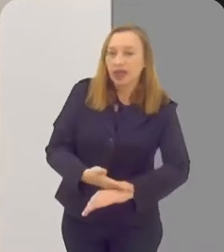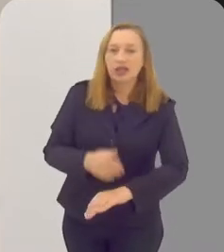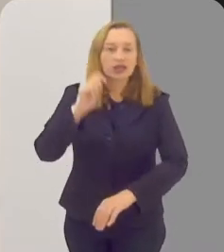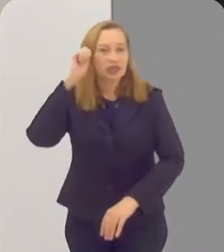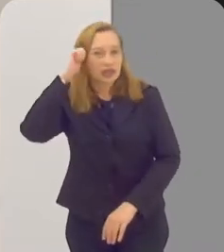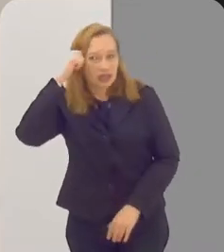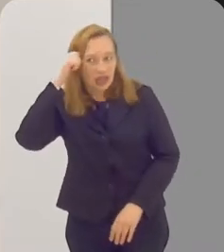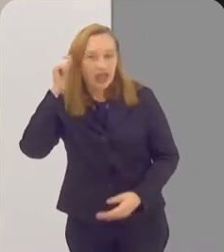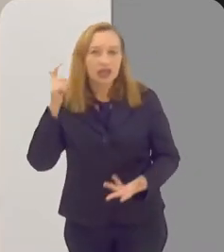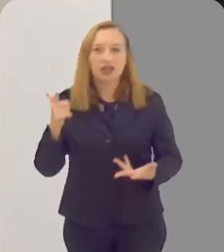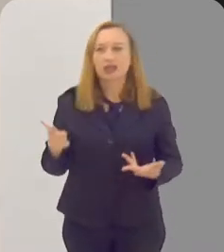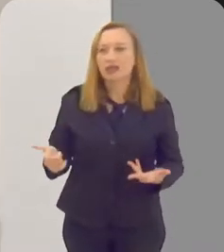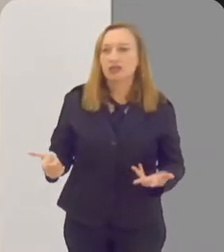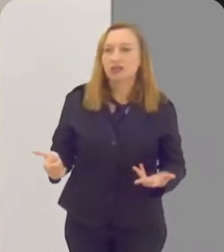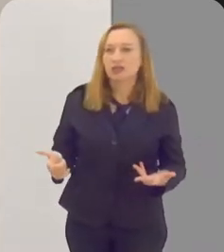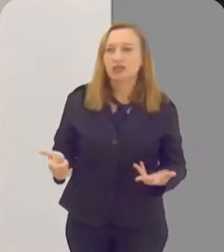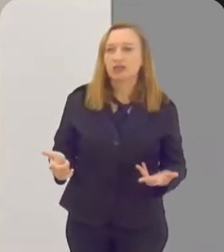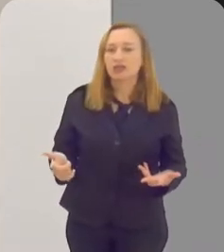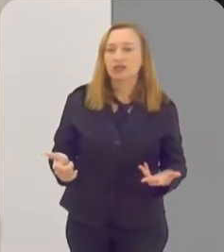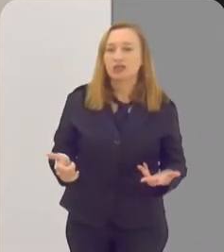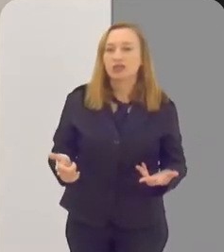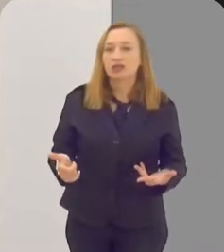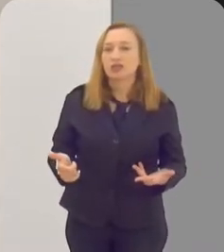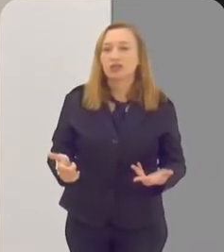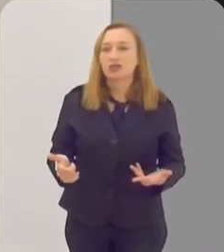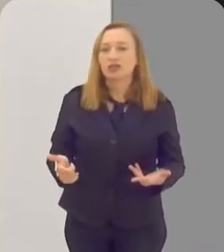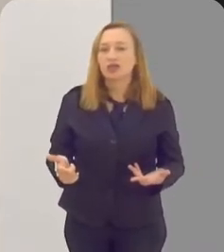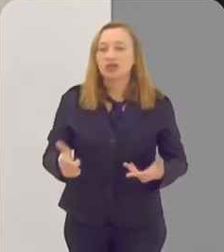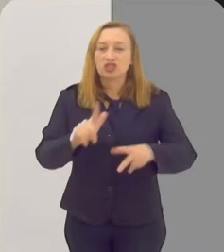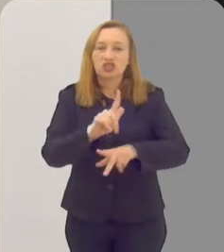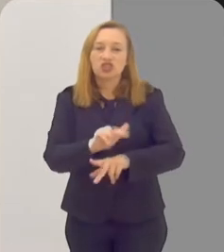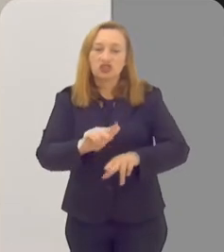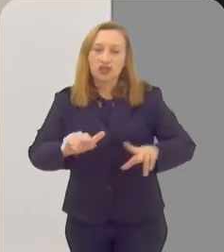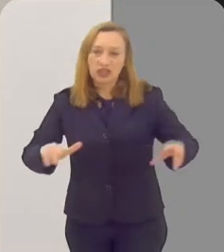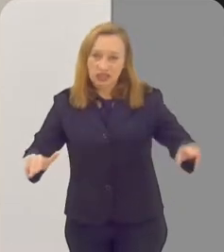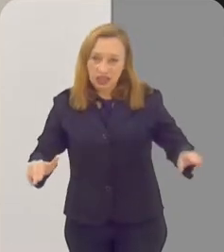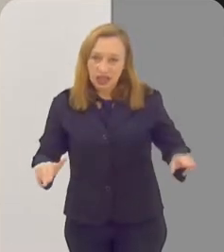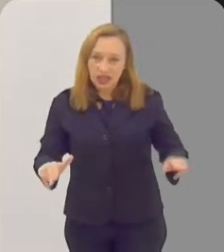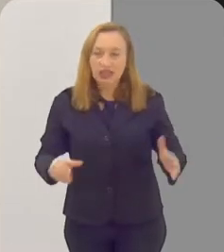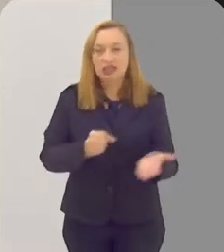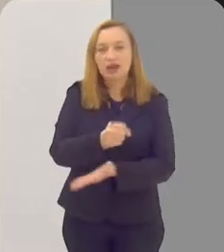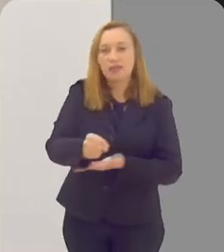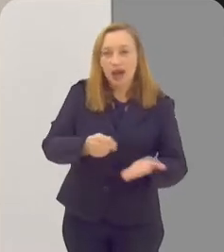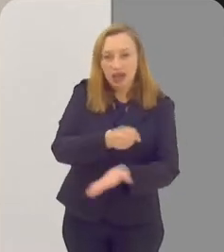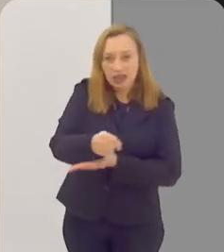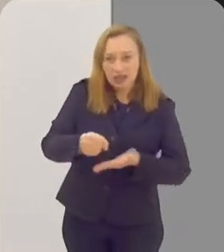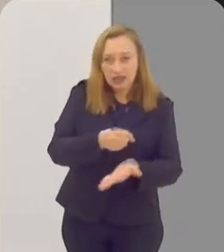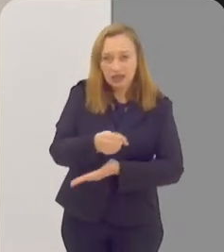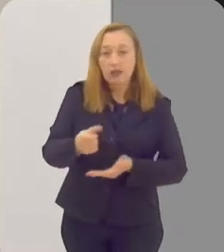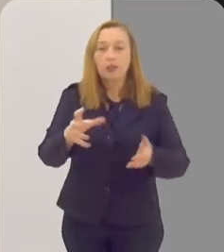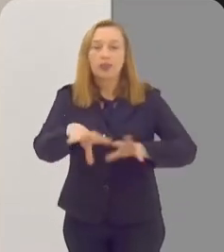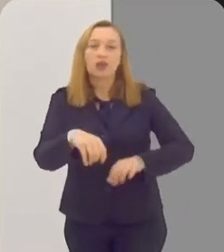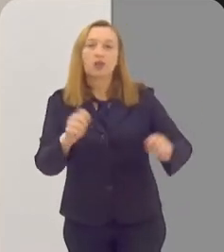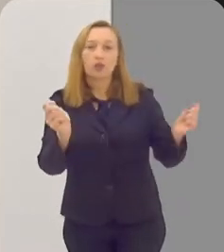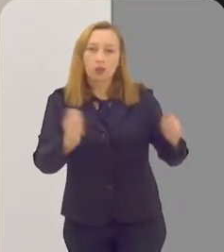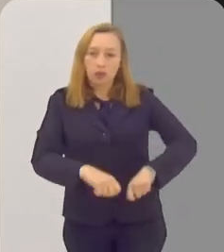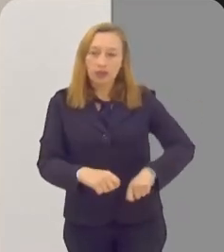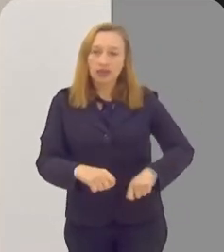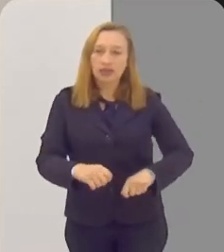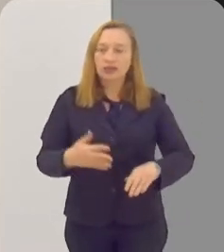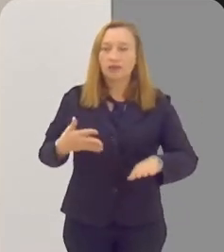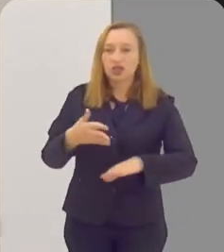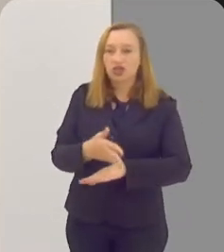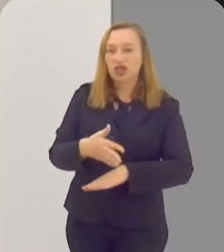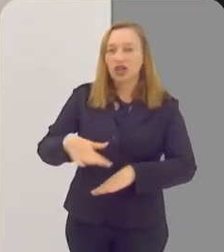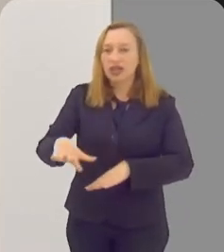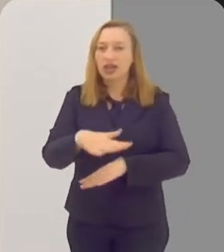mulheres brancas, mulheres negras, você vai ter uma diversidade na sua base, né, com competência